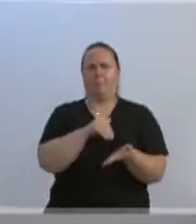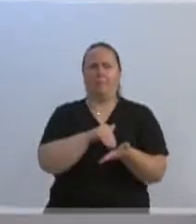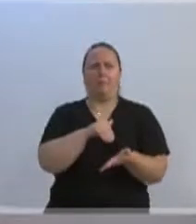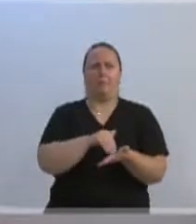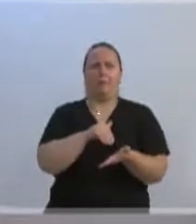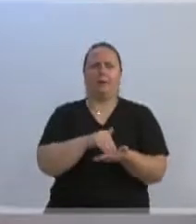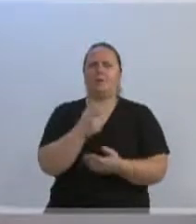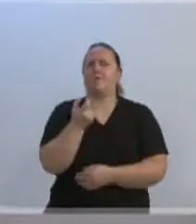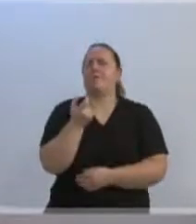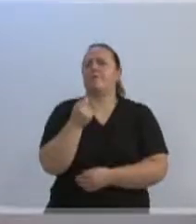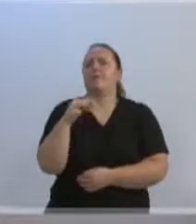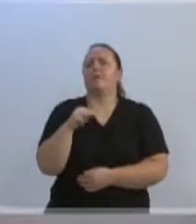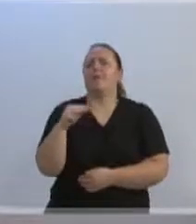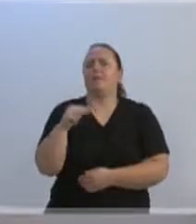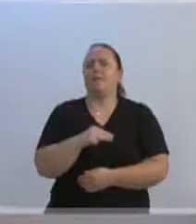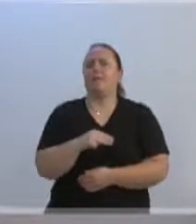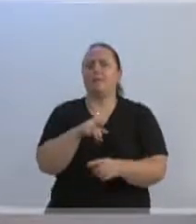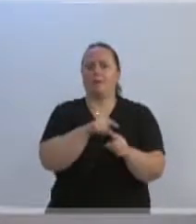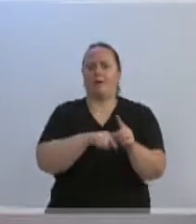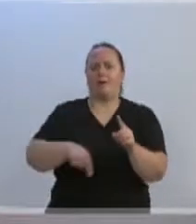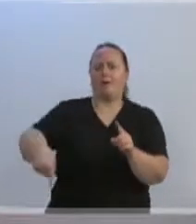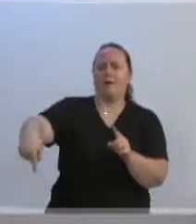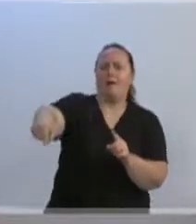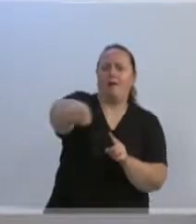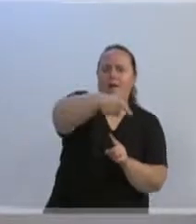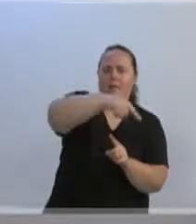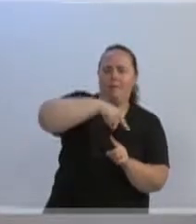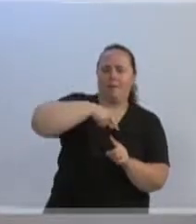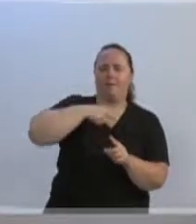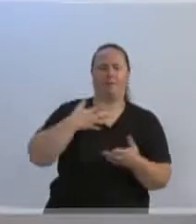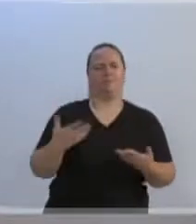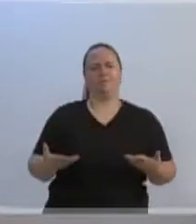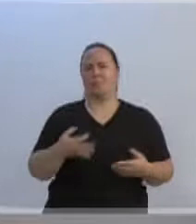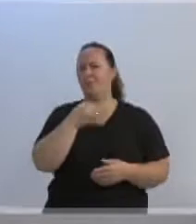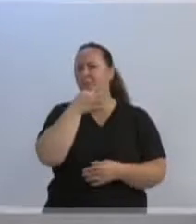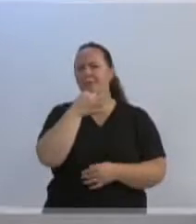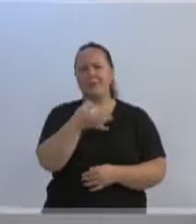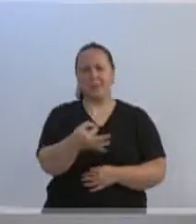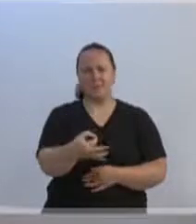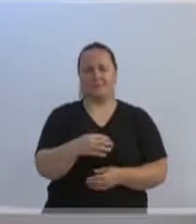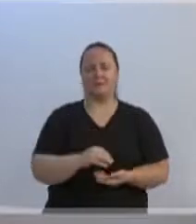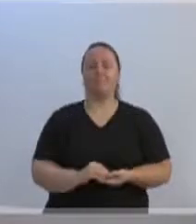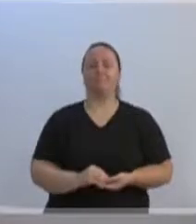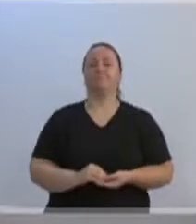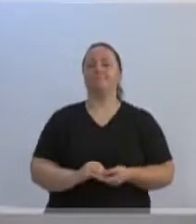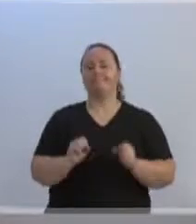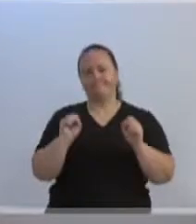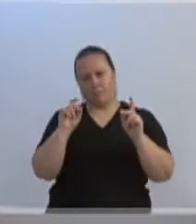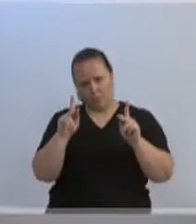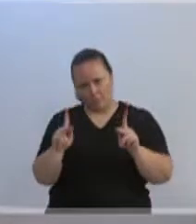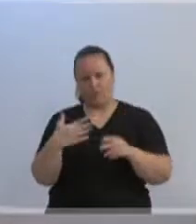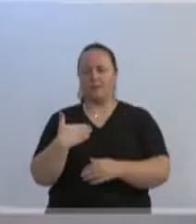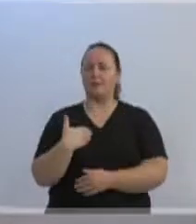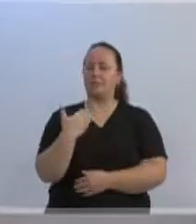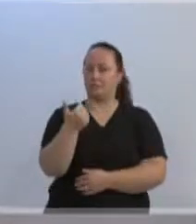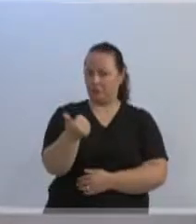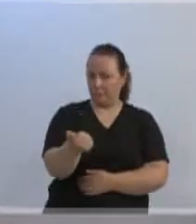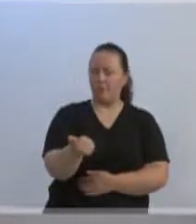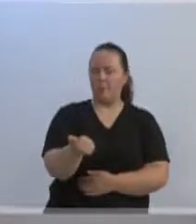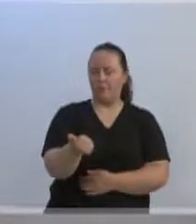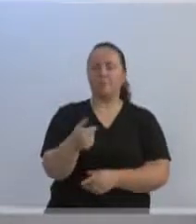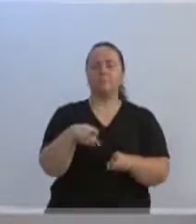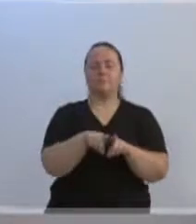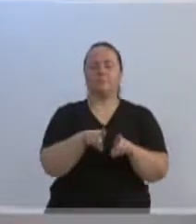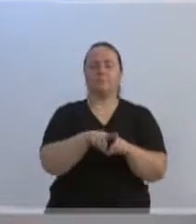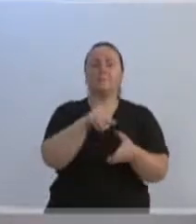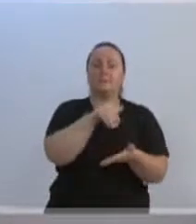minutos isso para transitar cerca de 100 ou 200 metros nos chamaram lá está aqui nessa casa inclusive o secretário